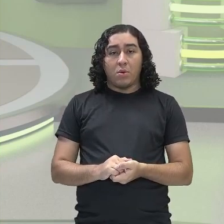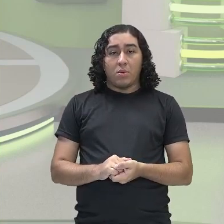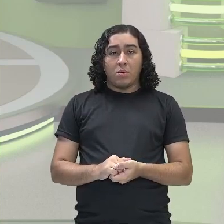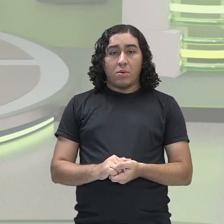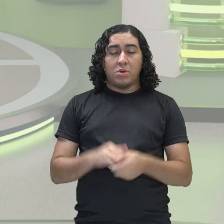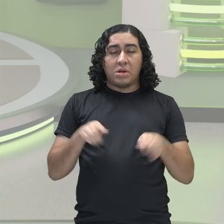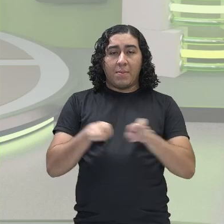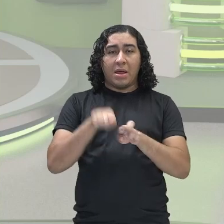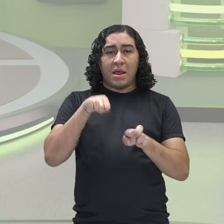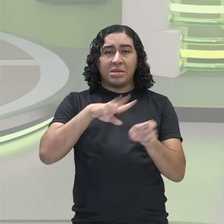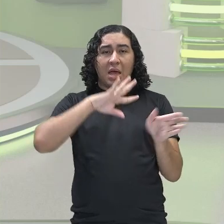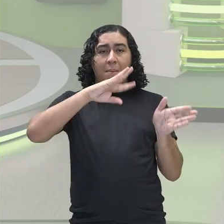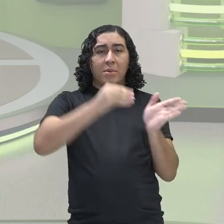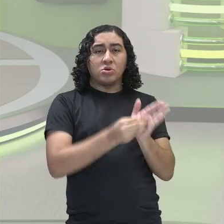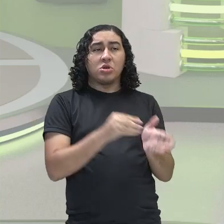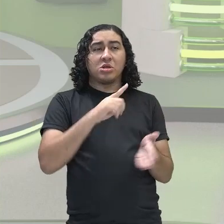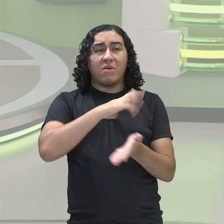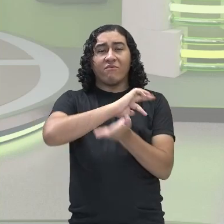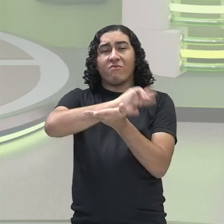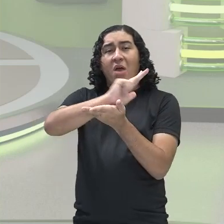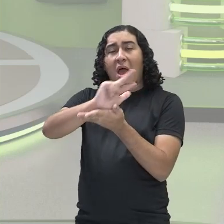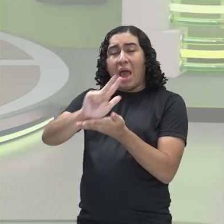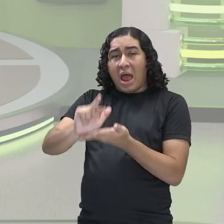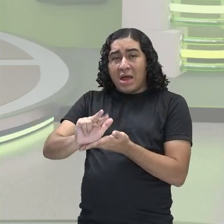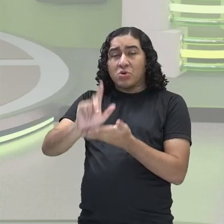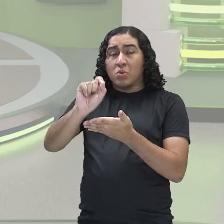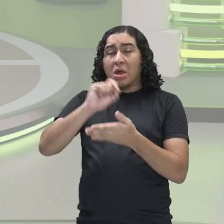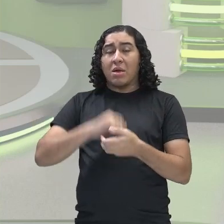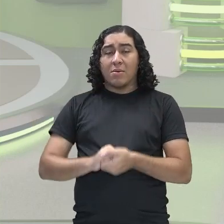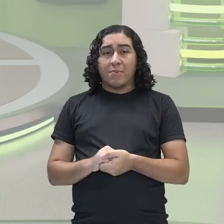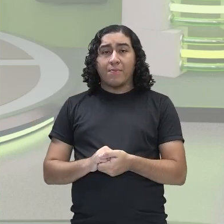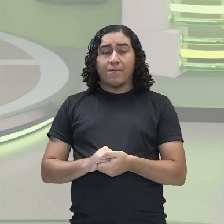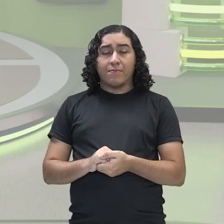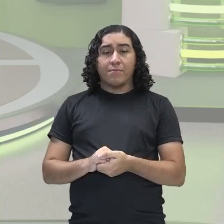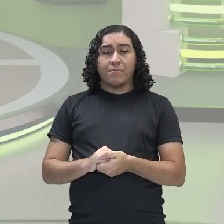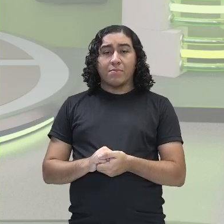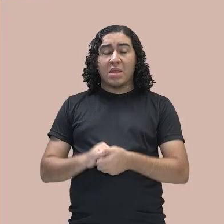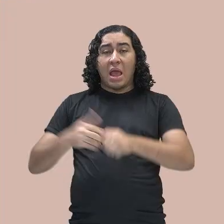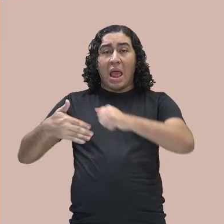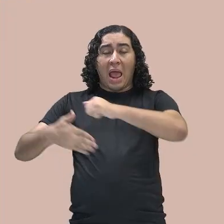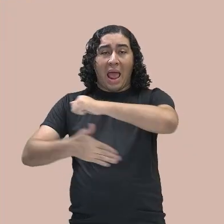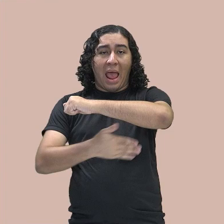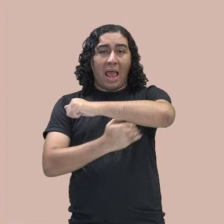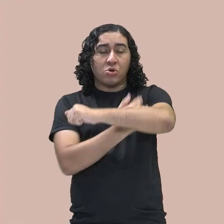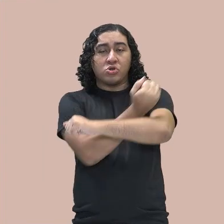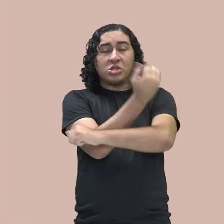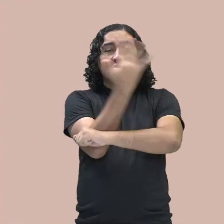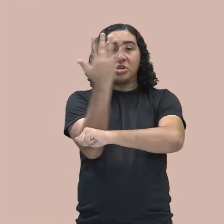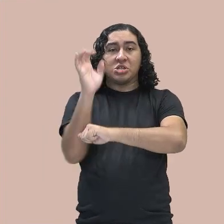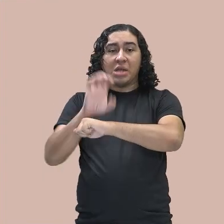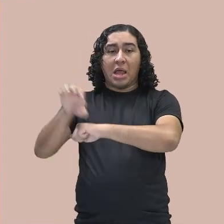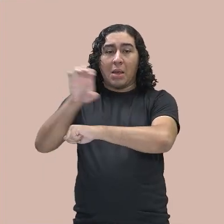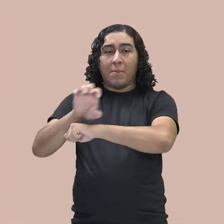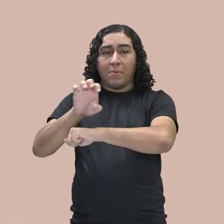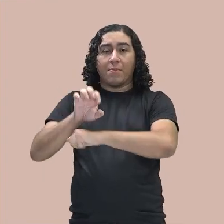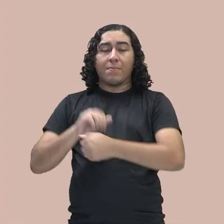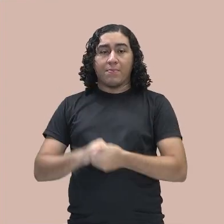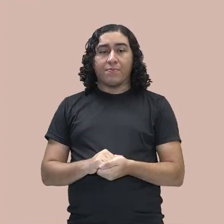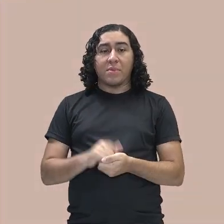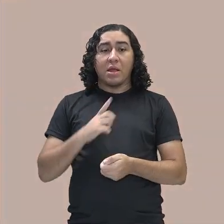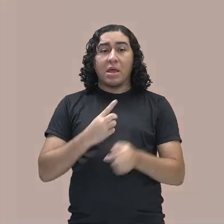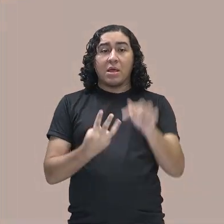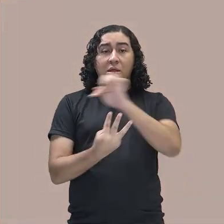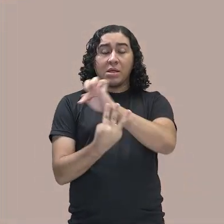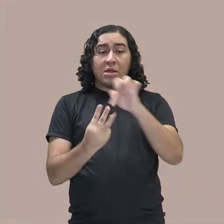Amazônia, existem diferentes ecossistemas. A gente vai observar um vídeo agora que vai mostrar para a gente 3 tipos de